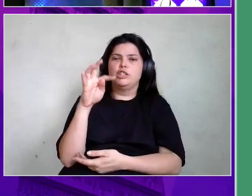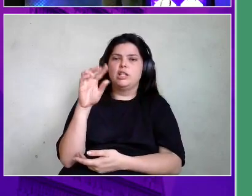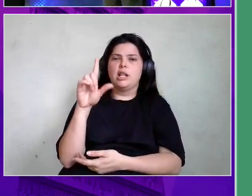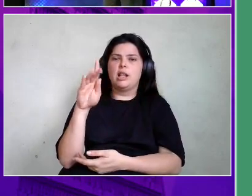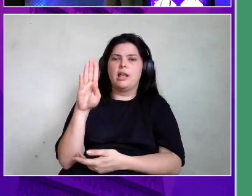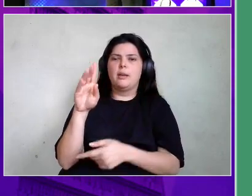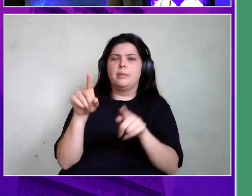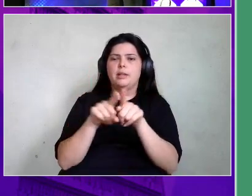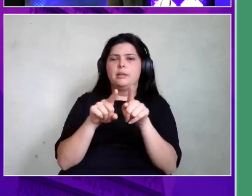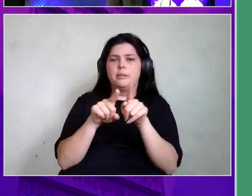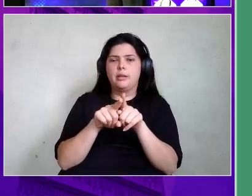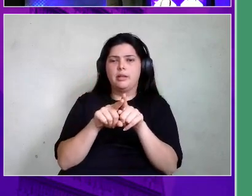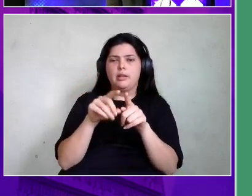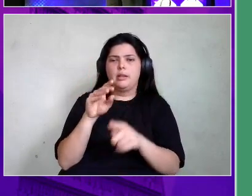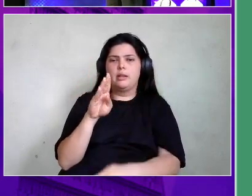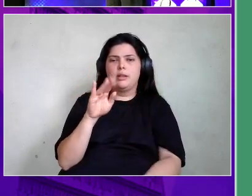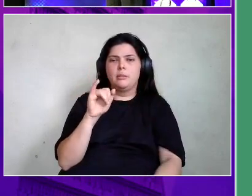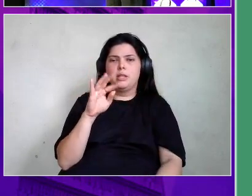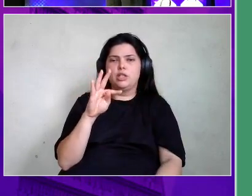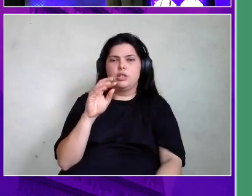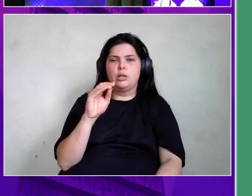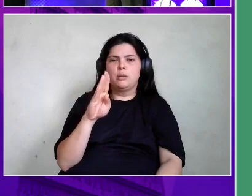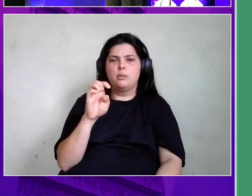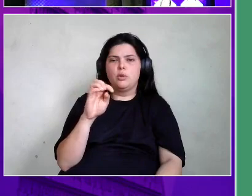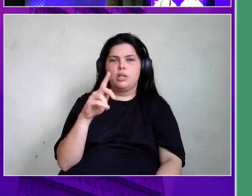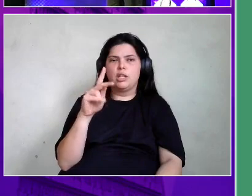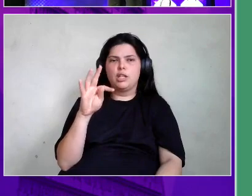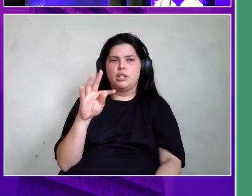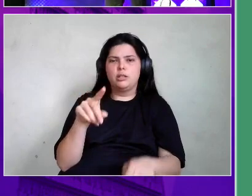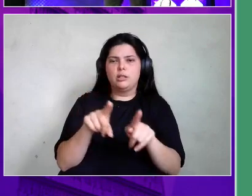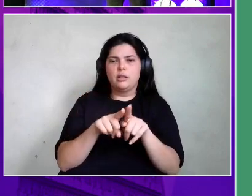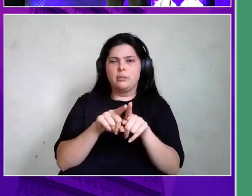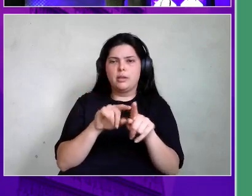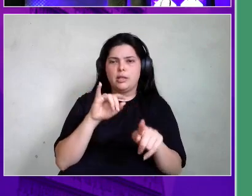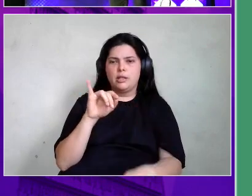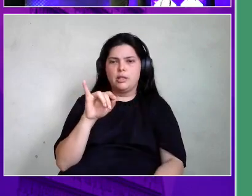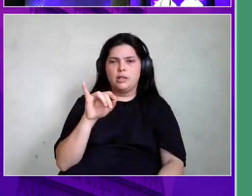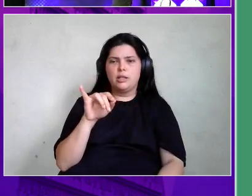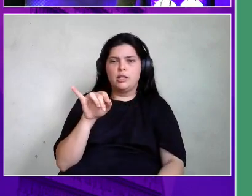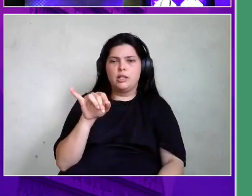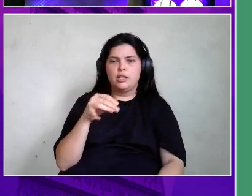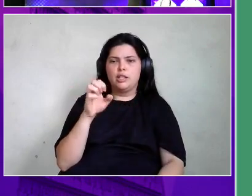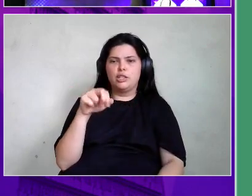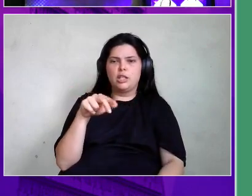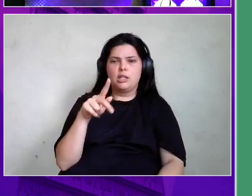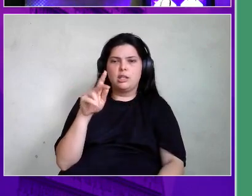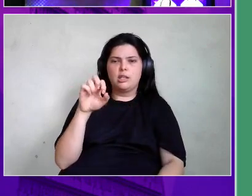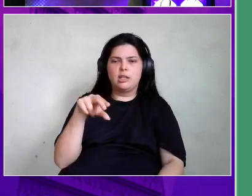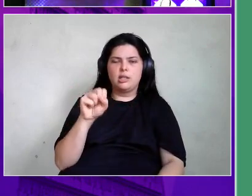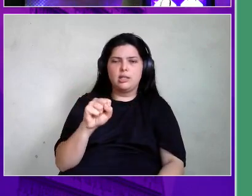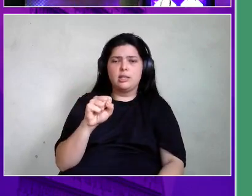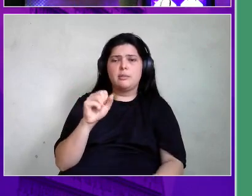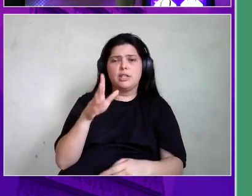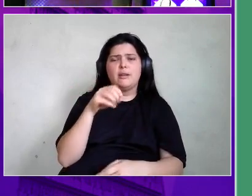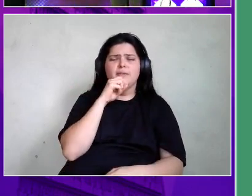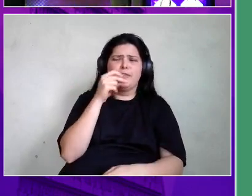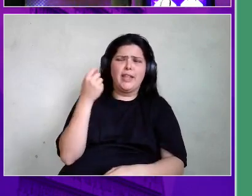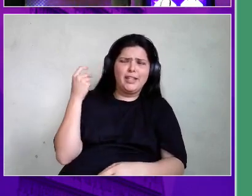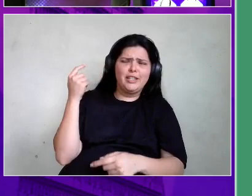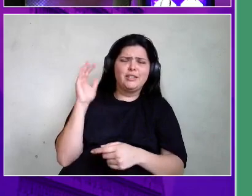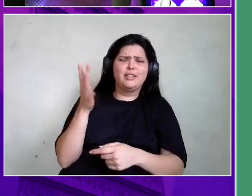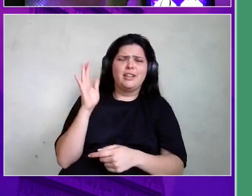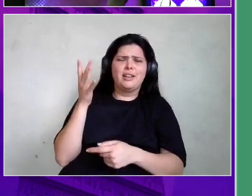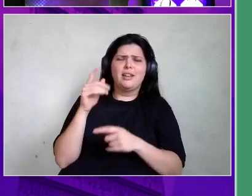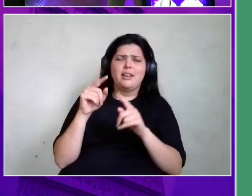gente tem Bitbucket Pipelines, a gente tem o nosso velho de guerra aqui, o Jenkins. Esse cara é antigo, mas